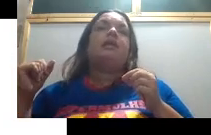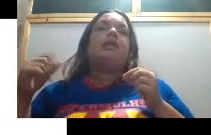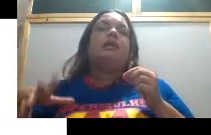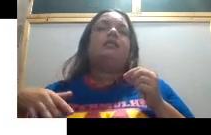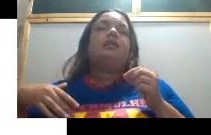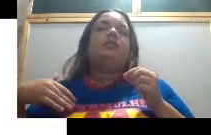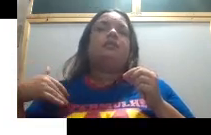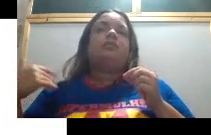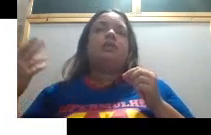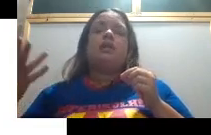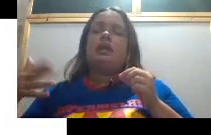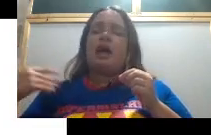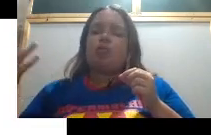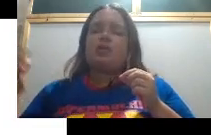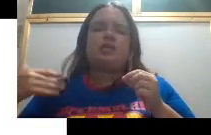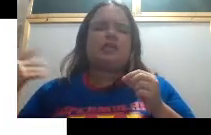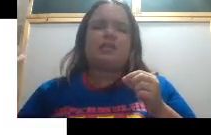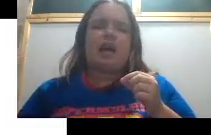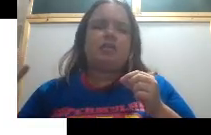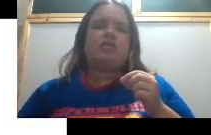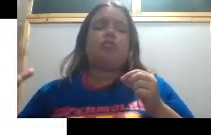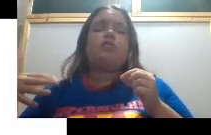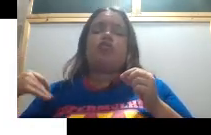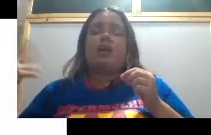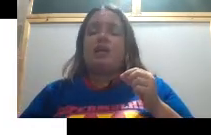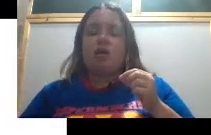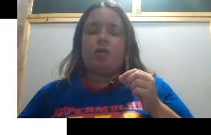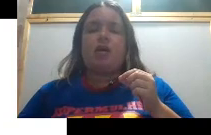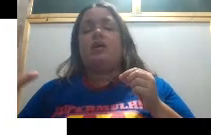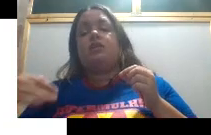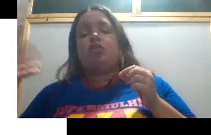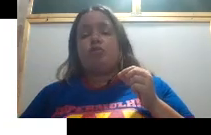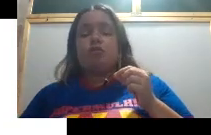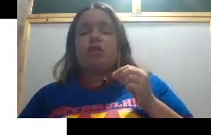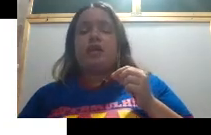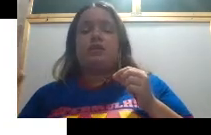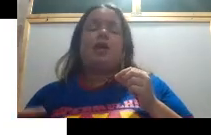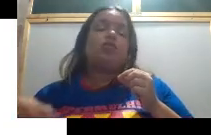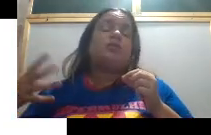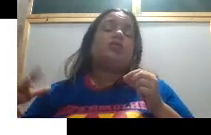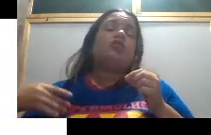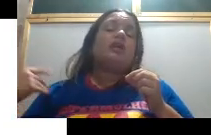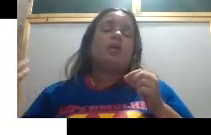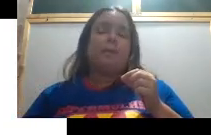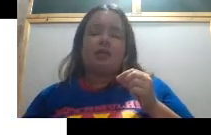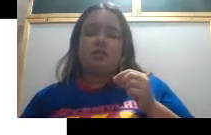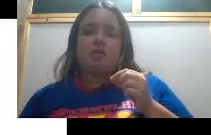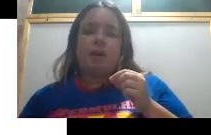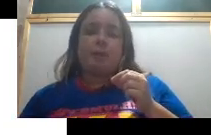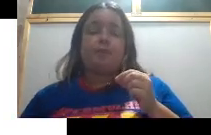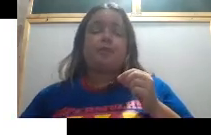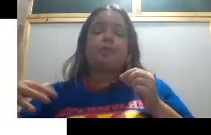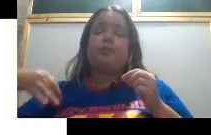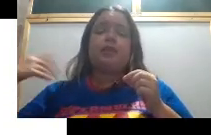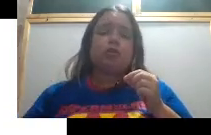dia então as pessoas cansaram nesse as pessoas queriam nós vimos a na outra aula as pessoas queriam